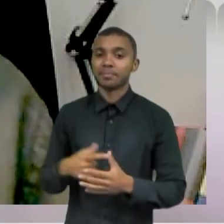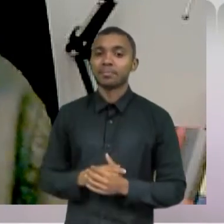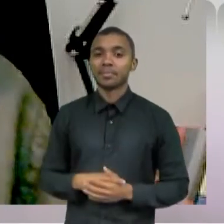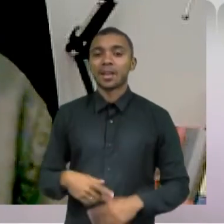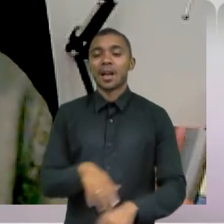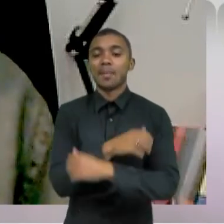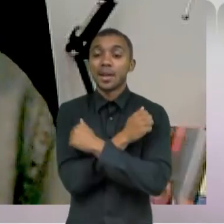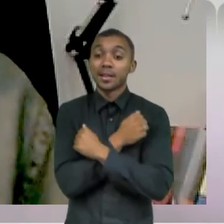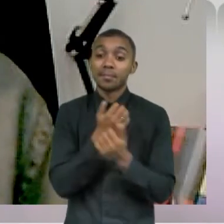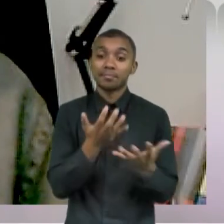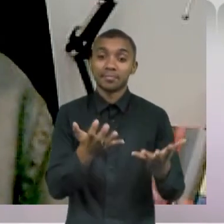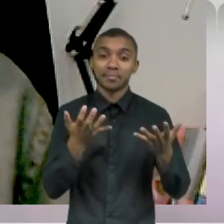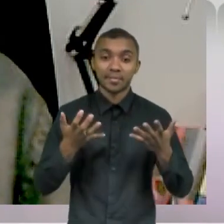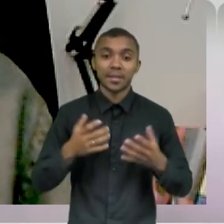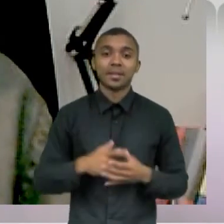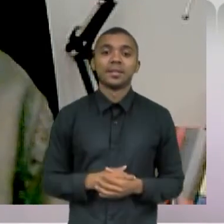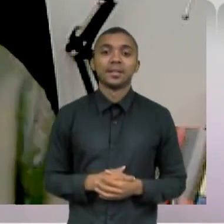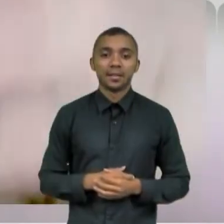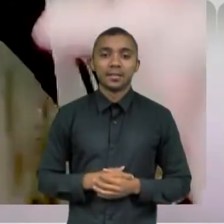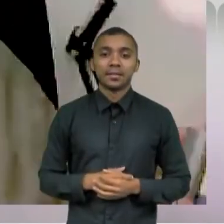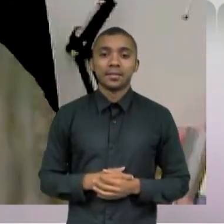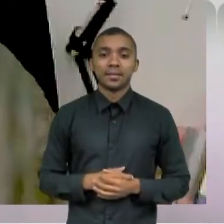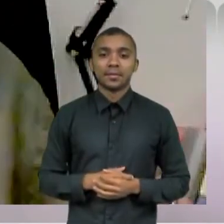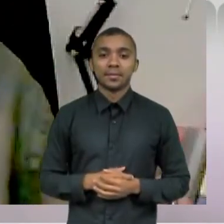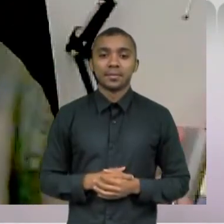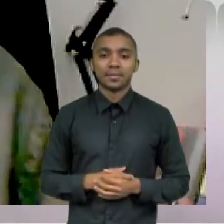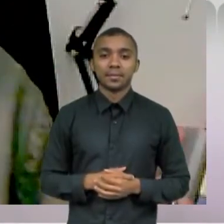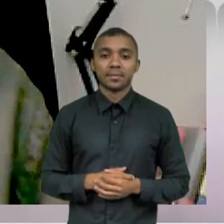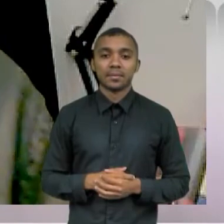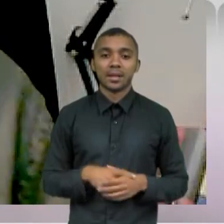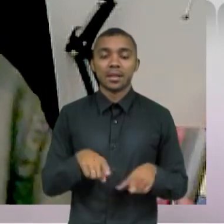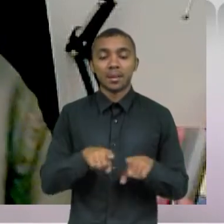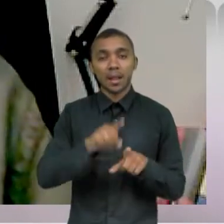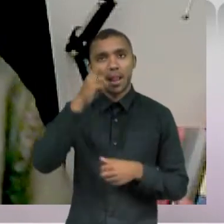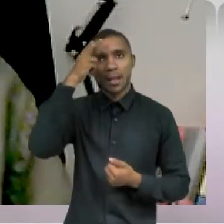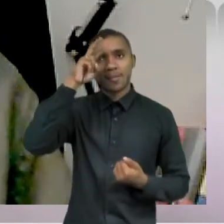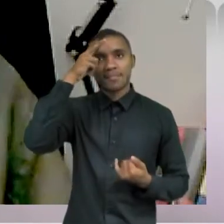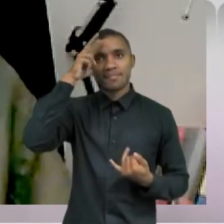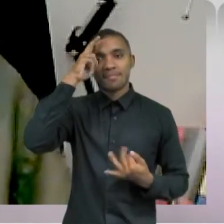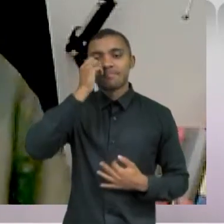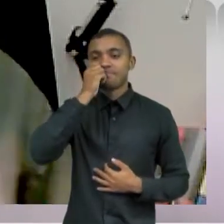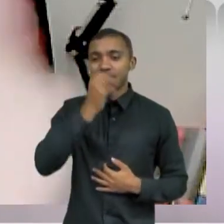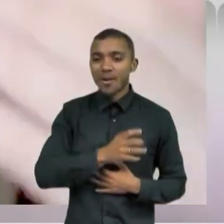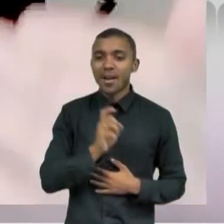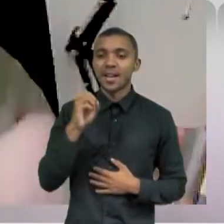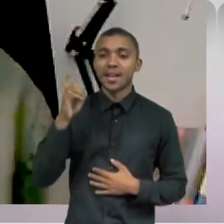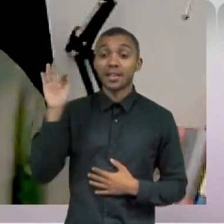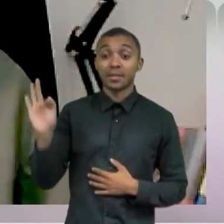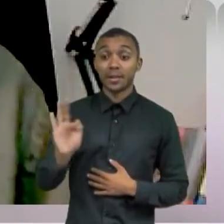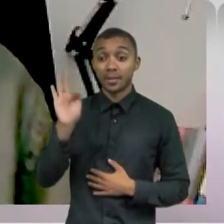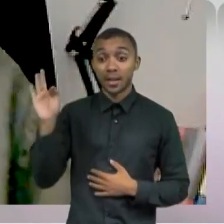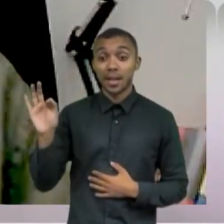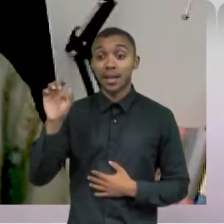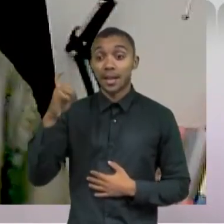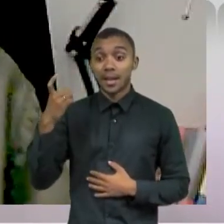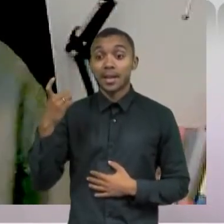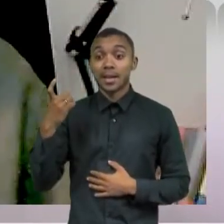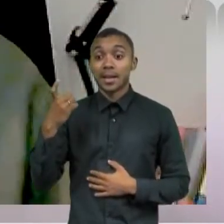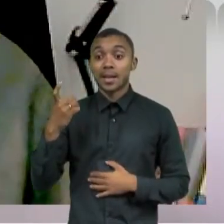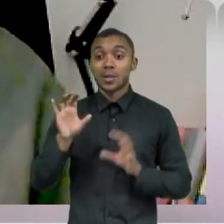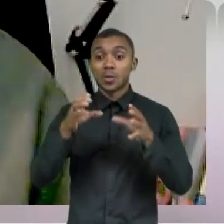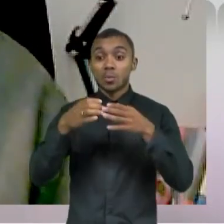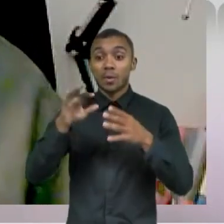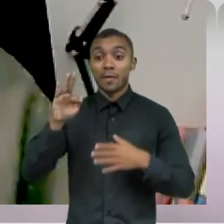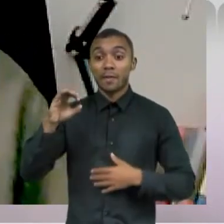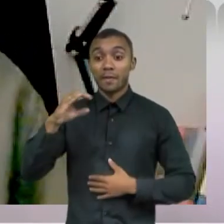quero abraçá-lo. E recuperar um pouco das nossas memórias afetivas do tempo de estudante, do tempo de